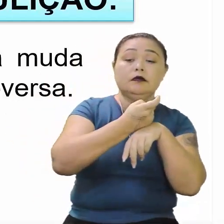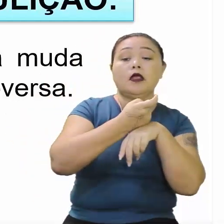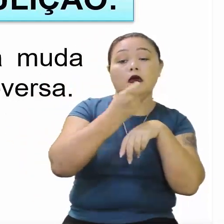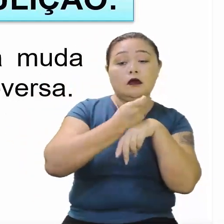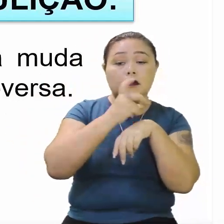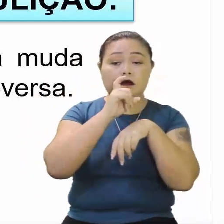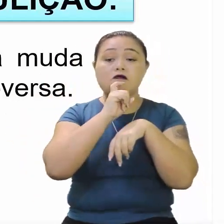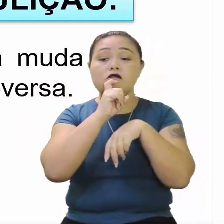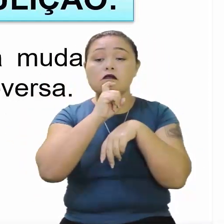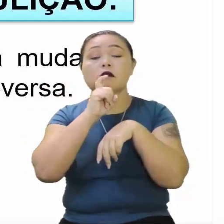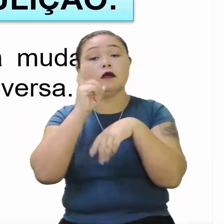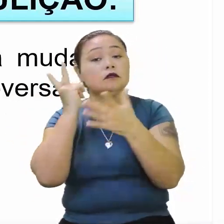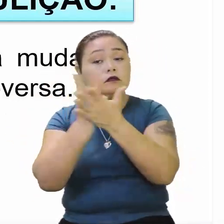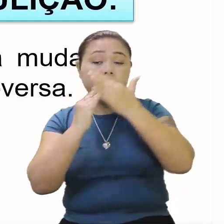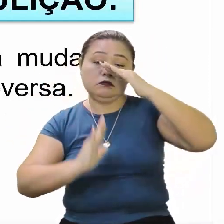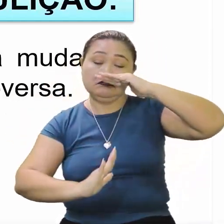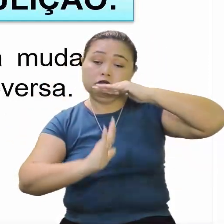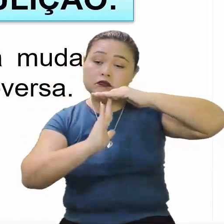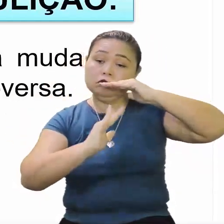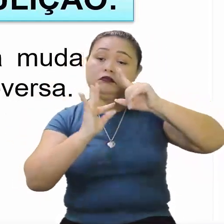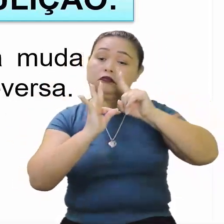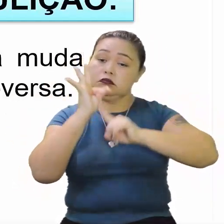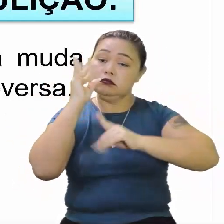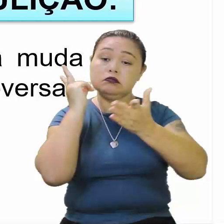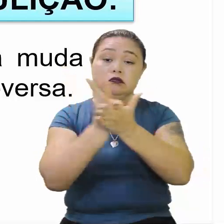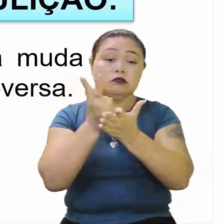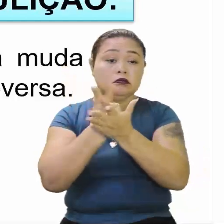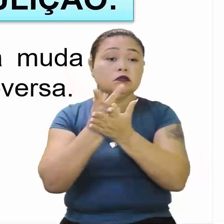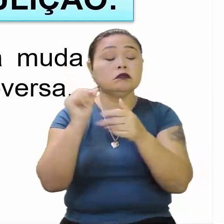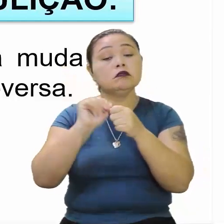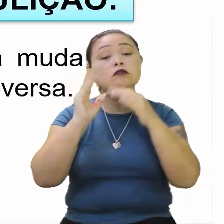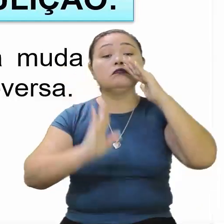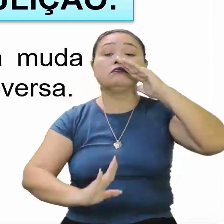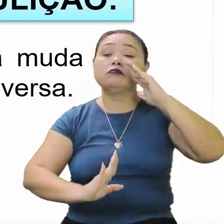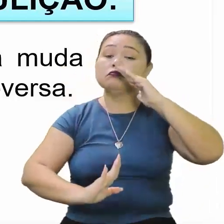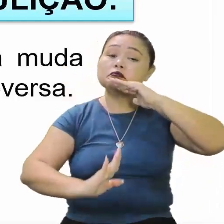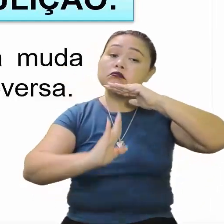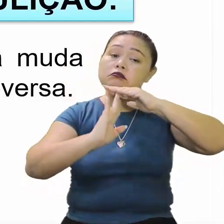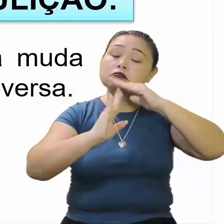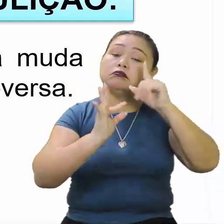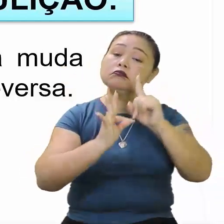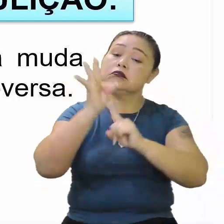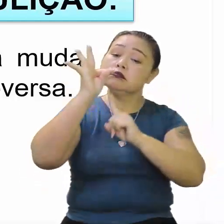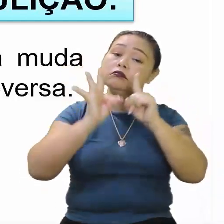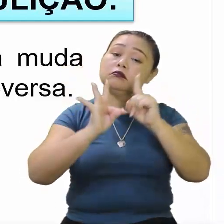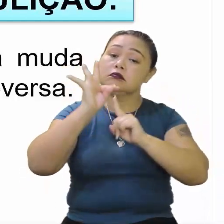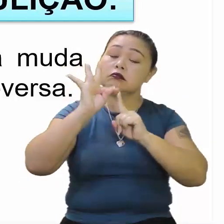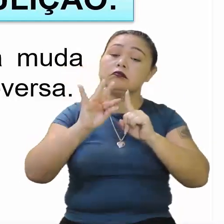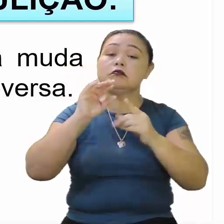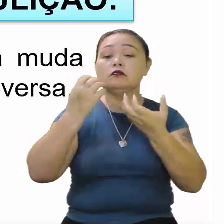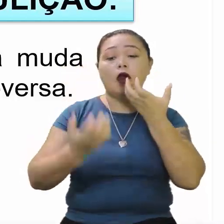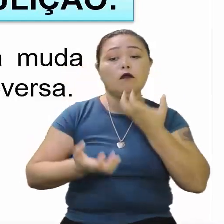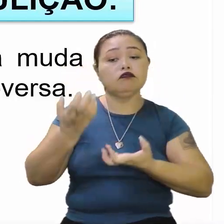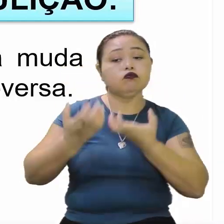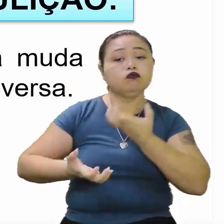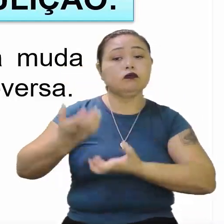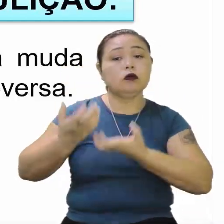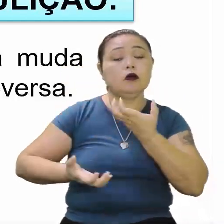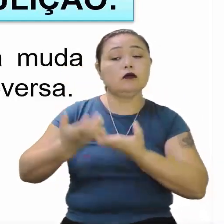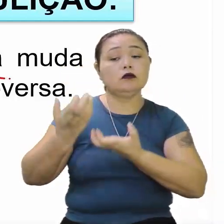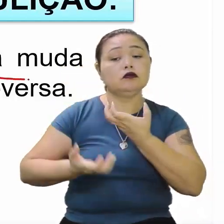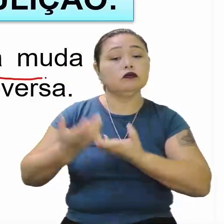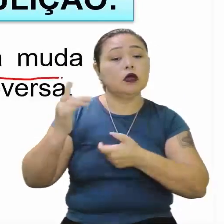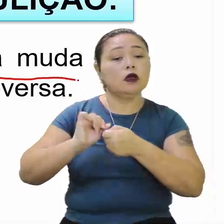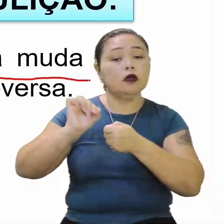temperatura é a mesma. Ponto ou temperatura de ebulição. é a temperatura que